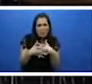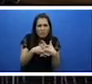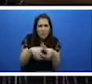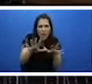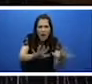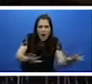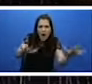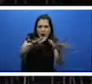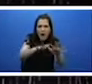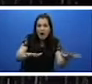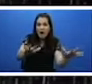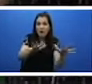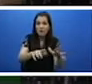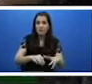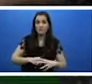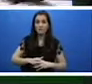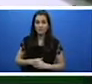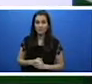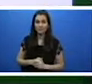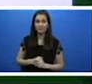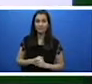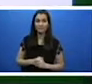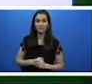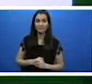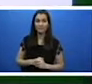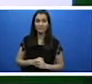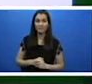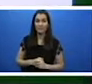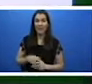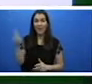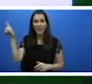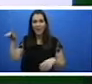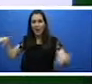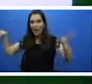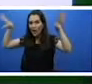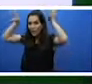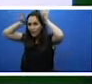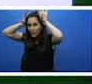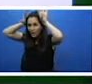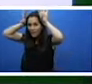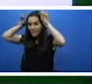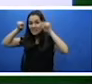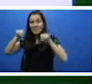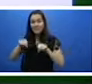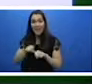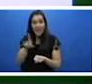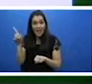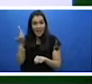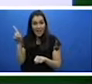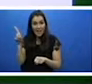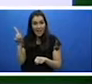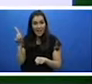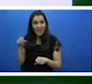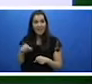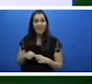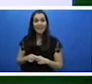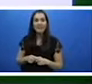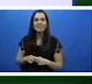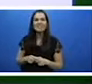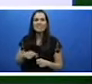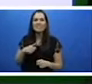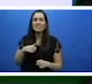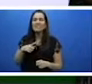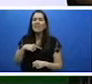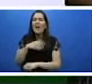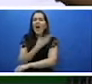ambiente em que ele está? Agora, a corsa. Olha. Capreolus. Capreolus tem